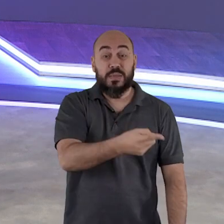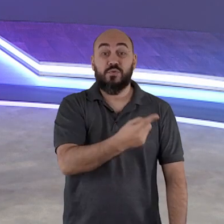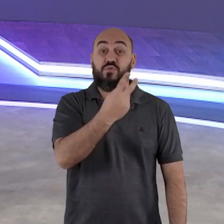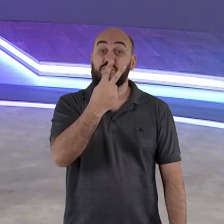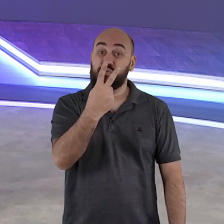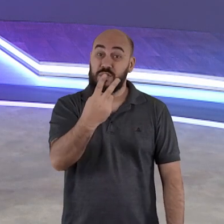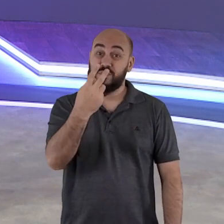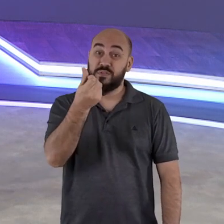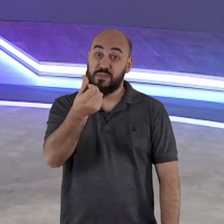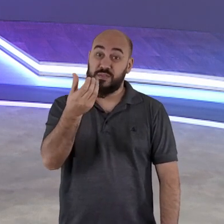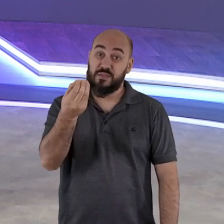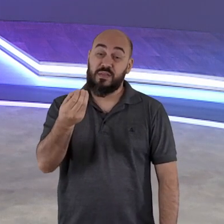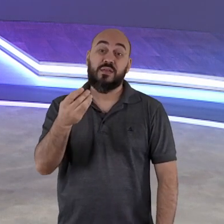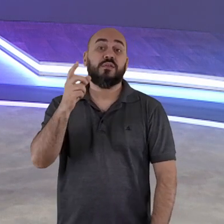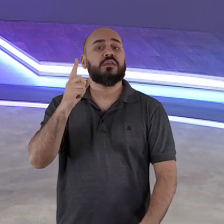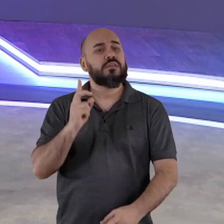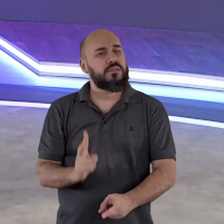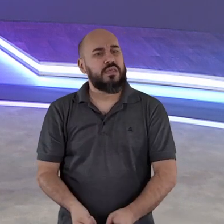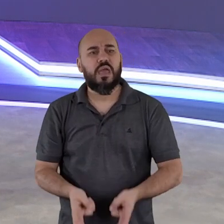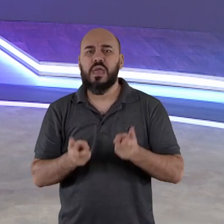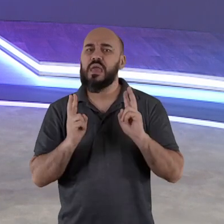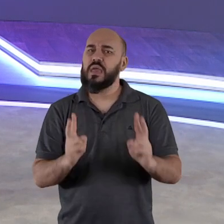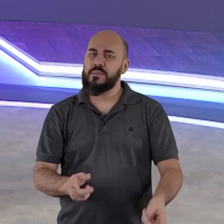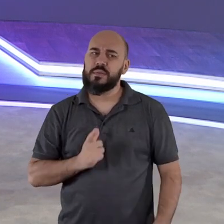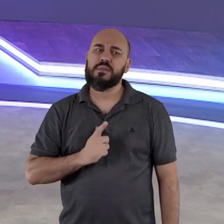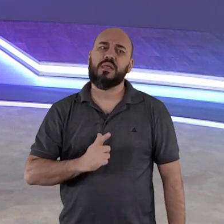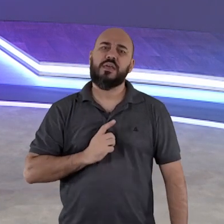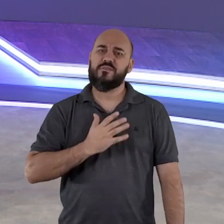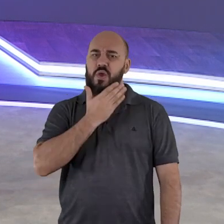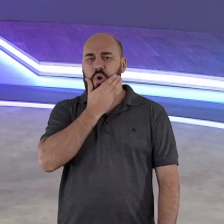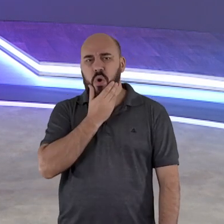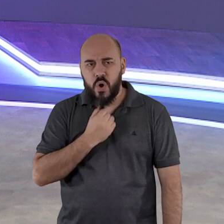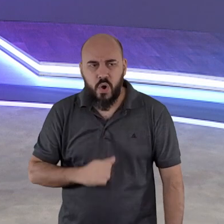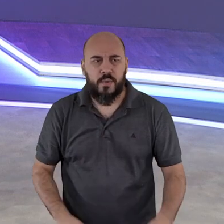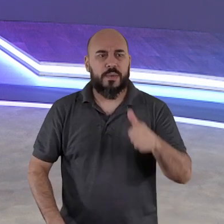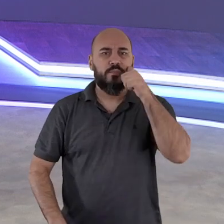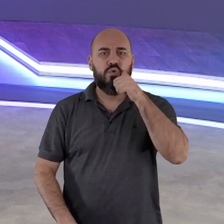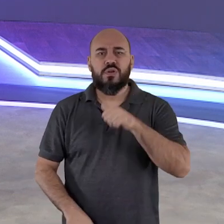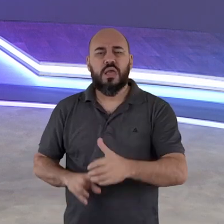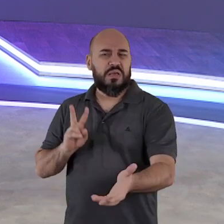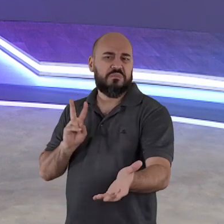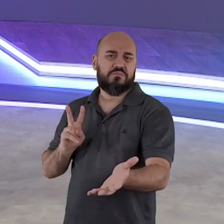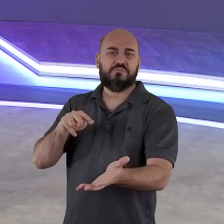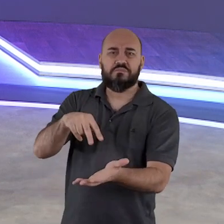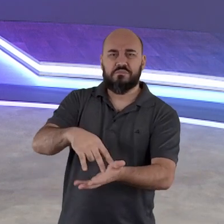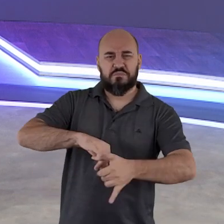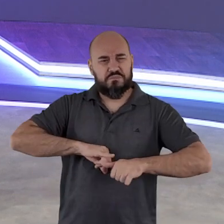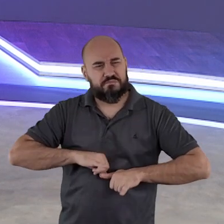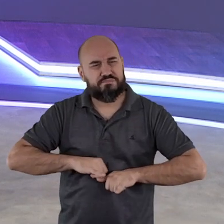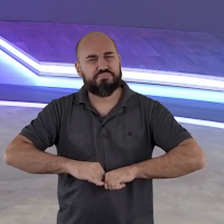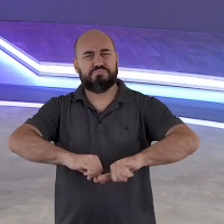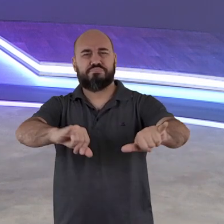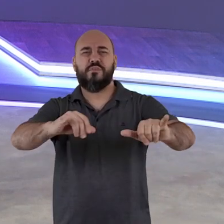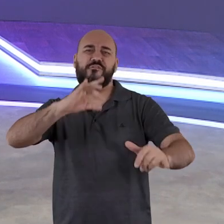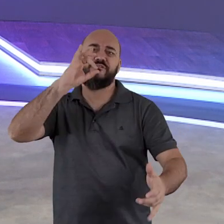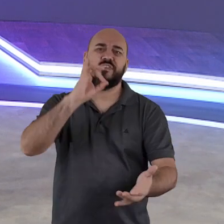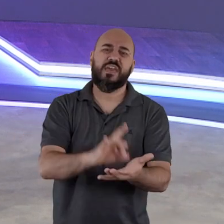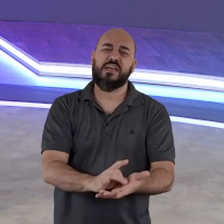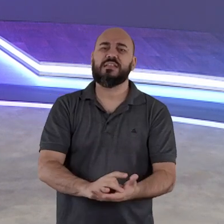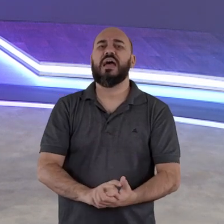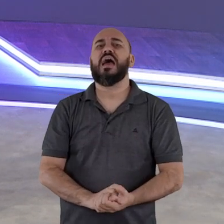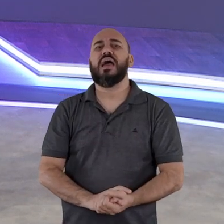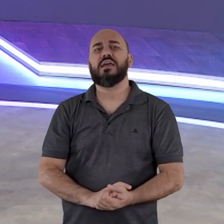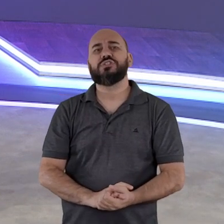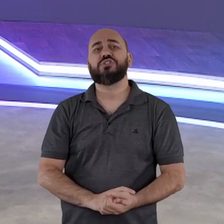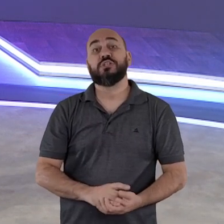anos, sempre homens e mulheres levantaram-se para trazer doutrinas e verdades bíblicas que estavam